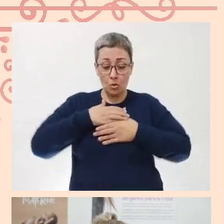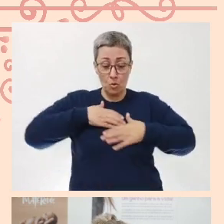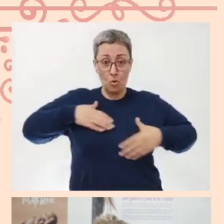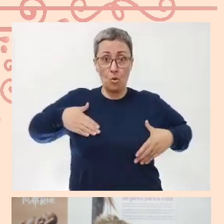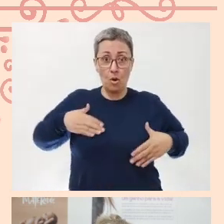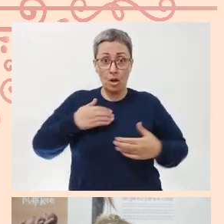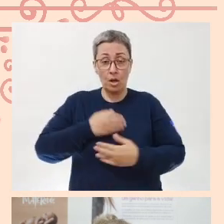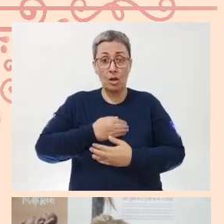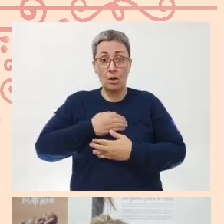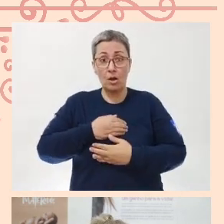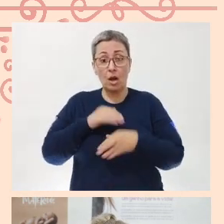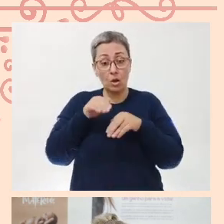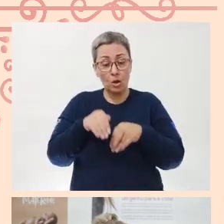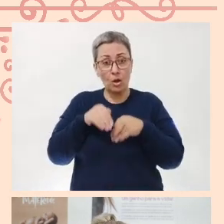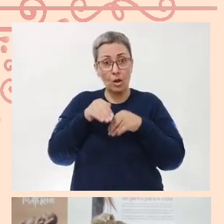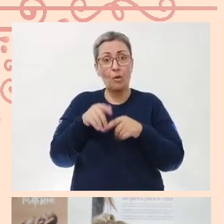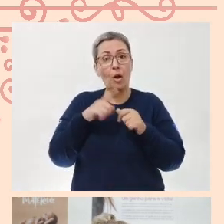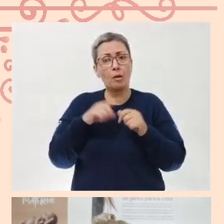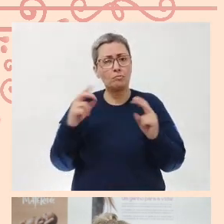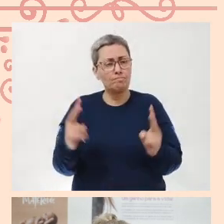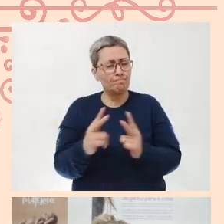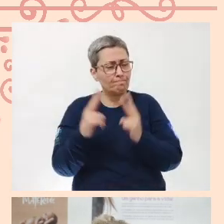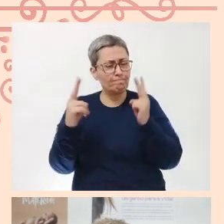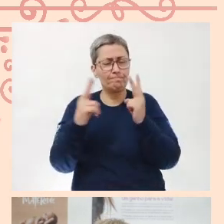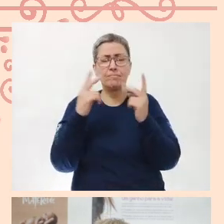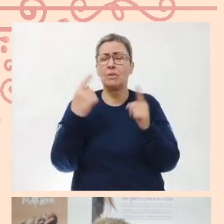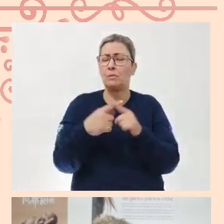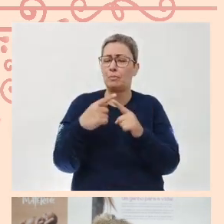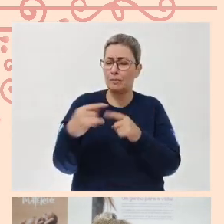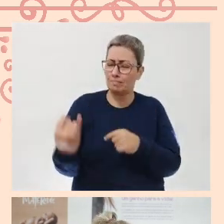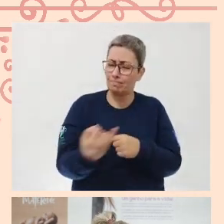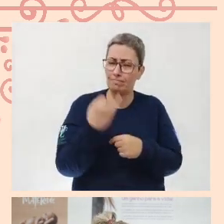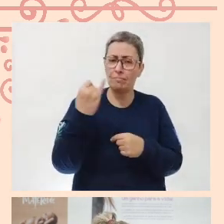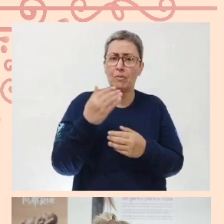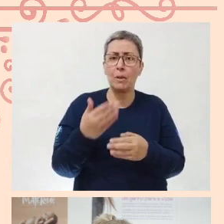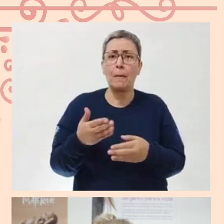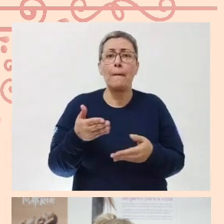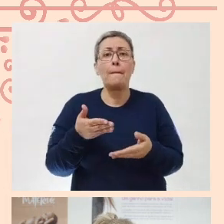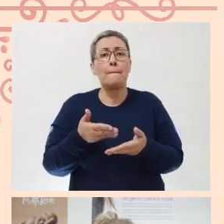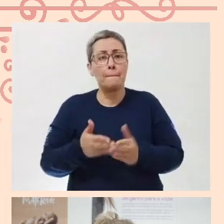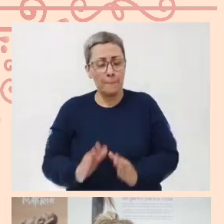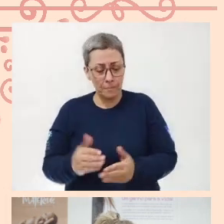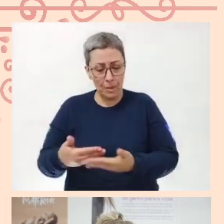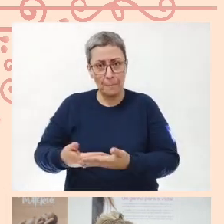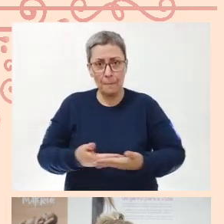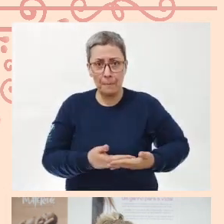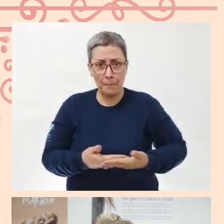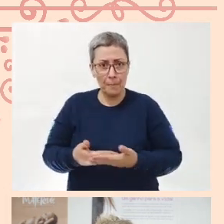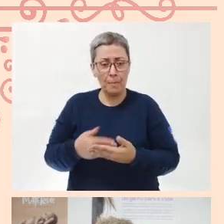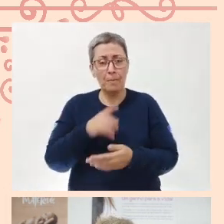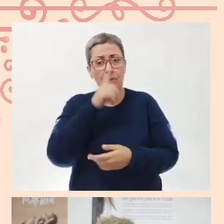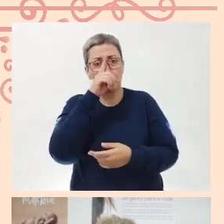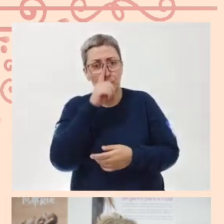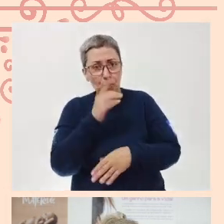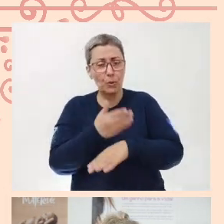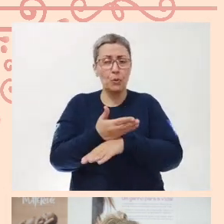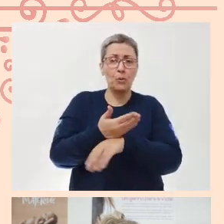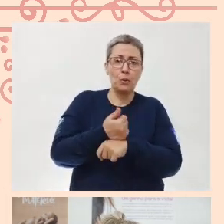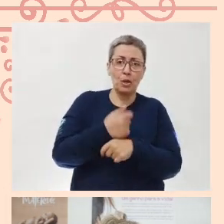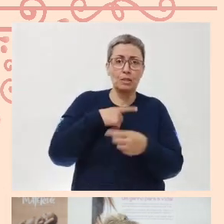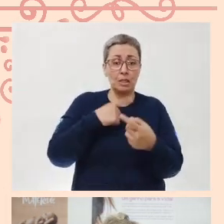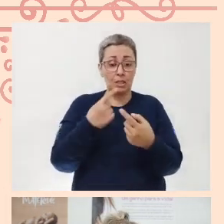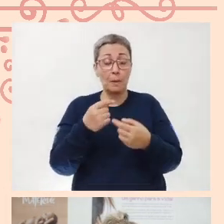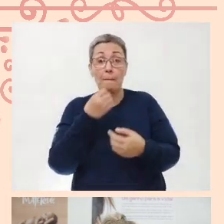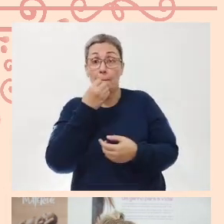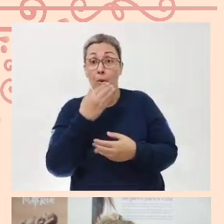Canguru, prática extremamente valiosa para os prematuros, os bebês de alto risco, dispõe